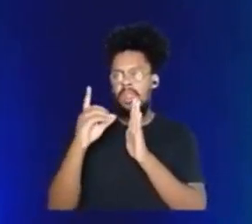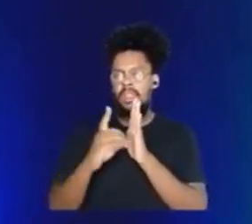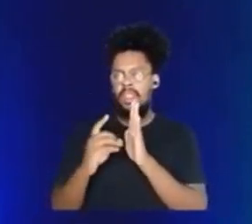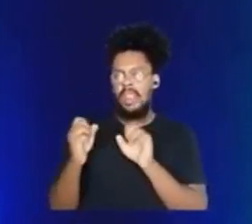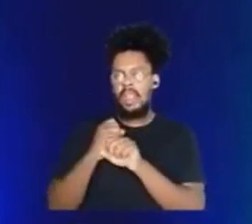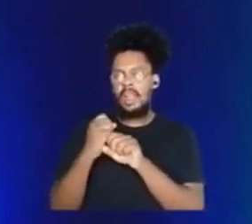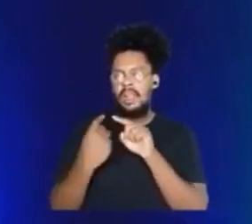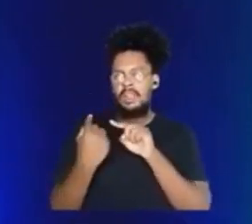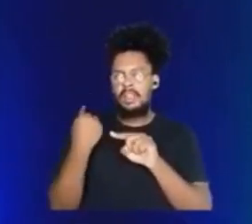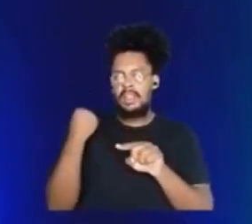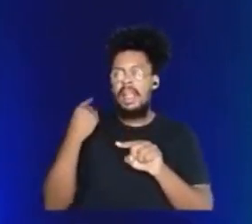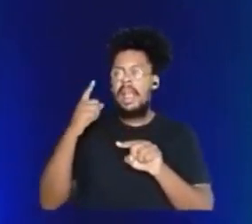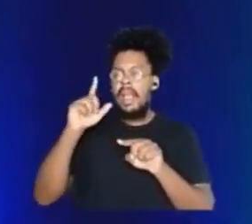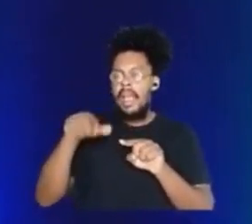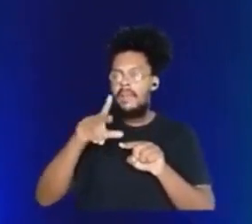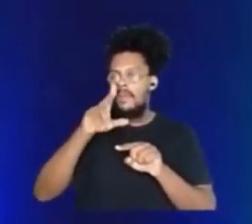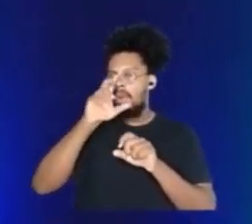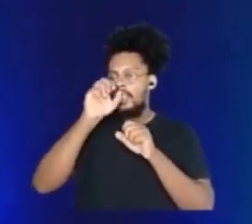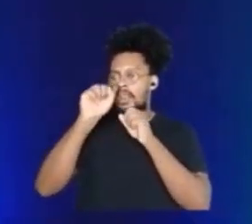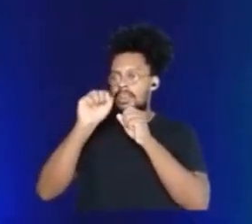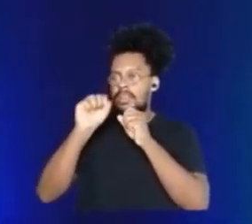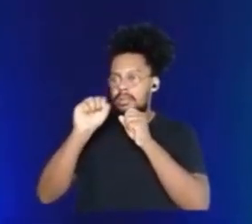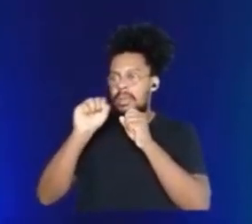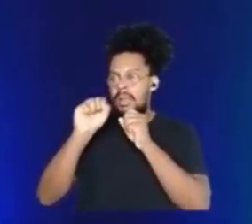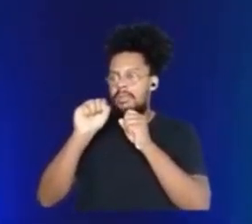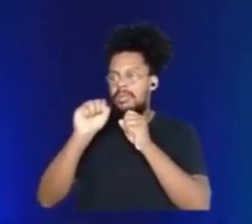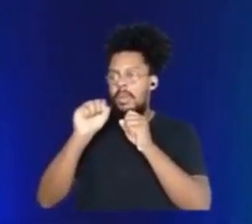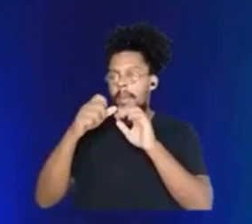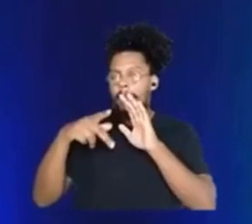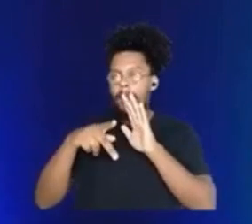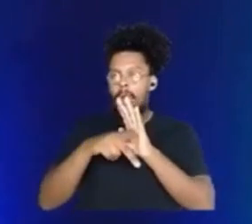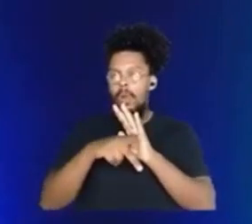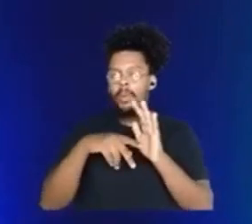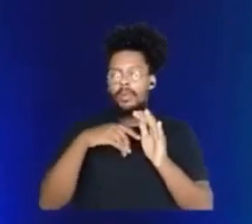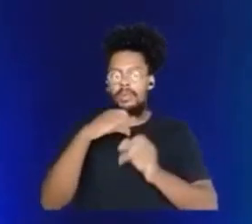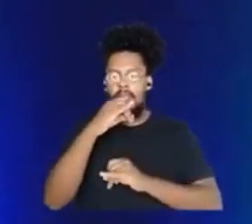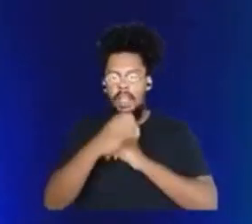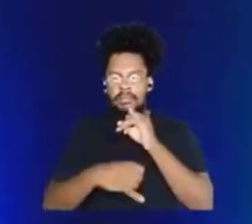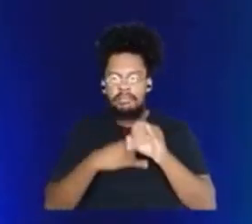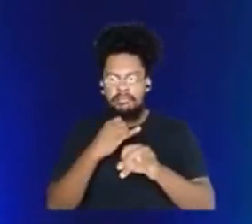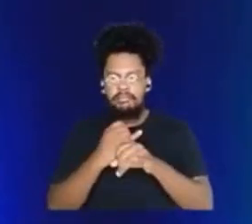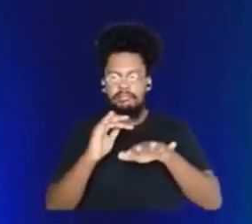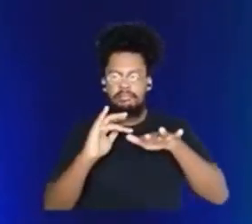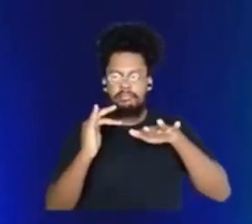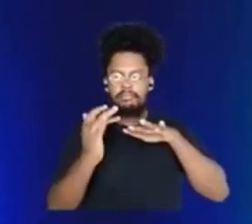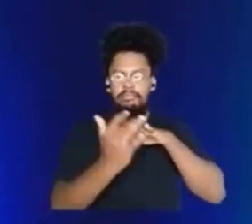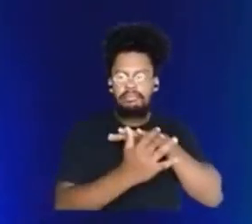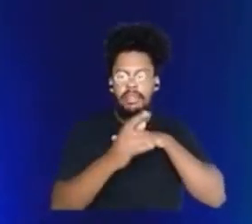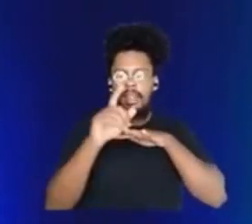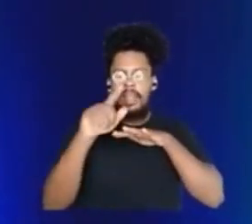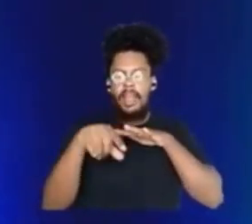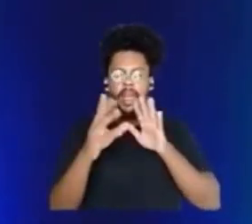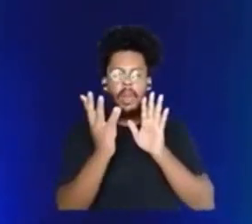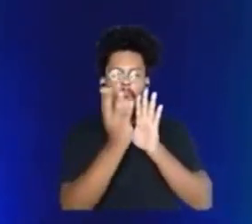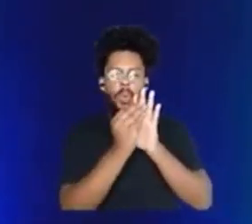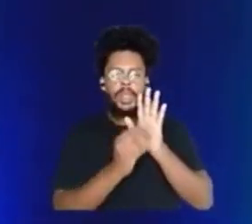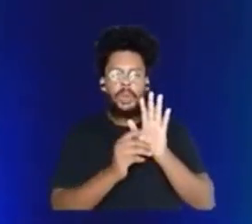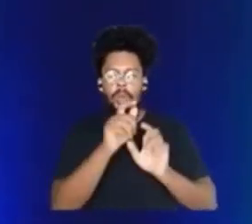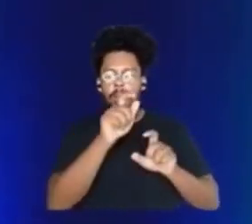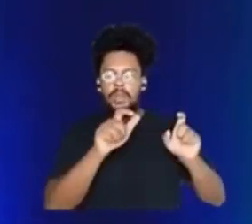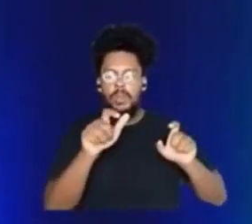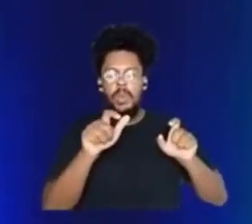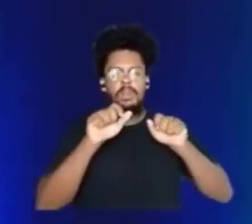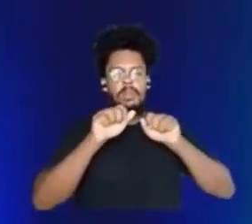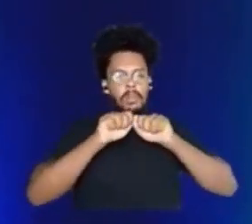como mediadoras da relação, inclusive, dos usuários com conteúdo. Tem estudos mostrando